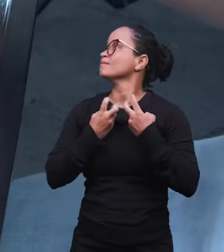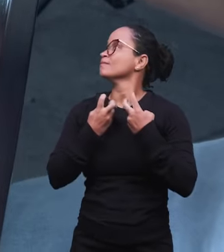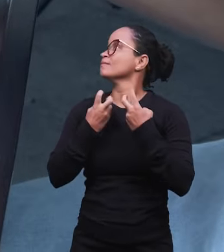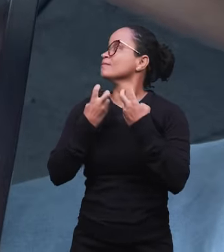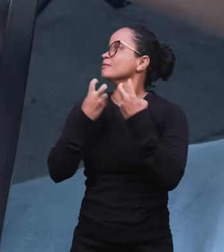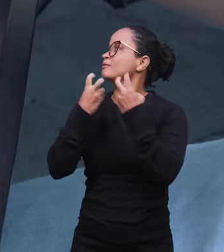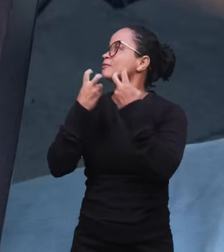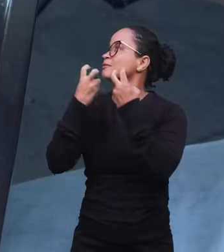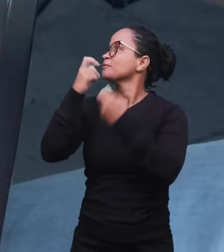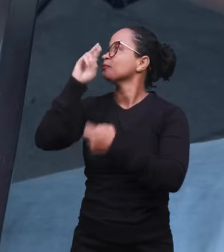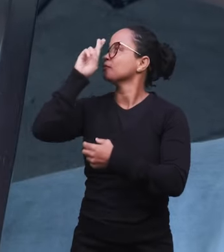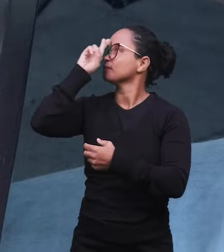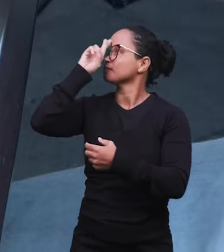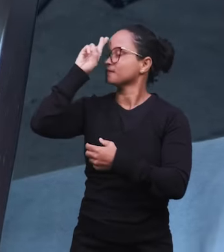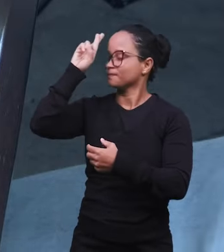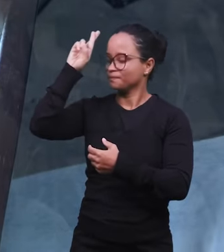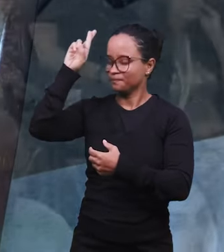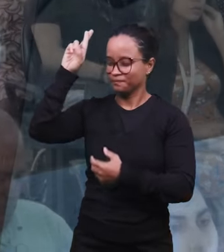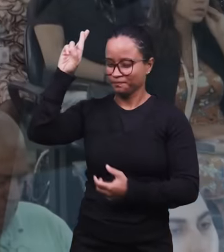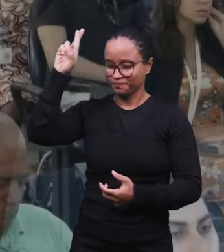Senhor.